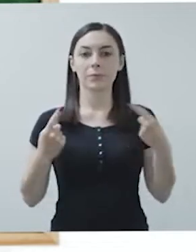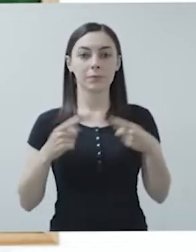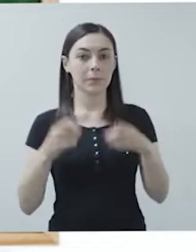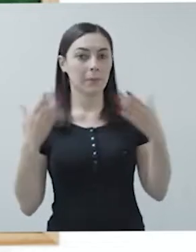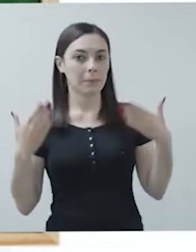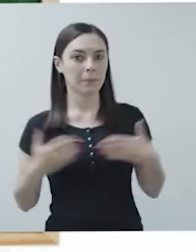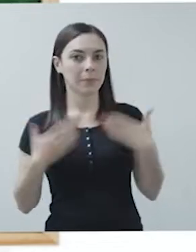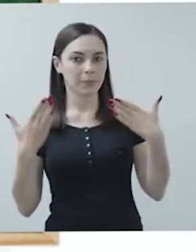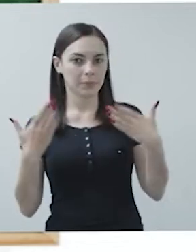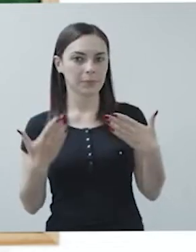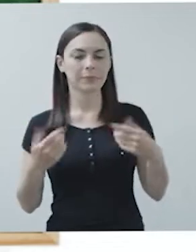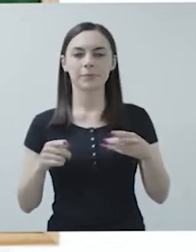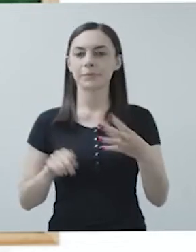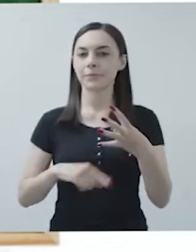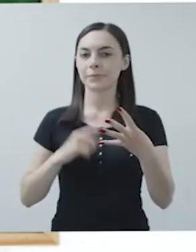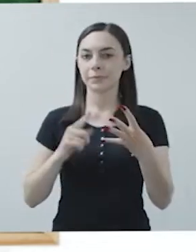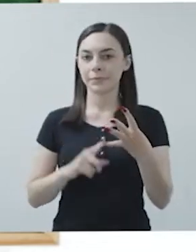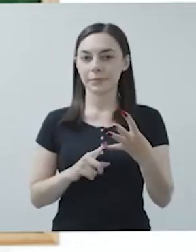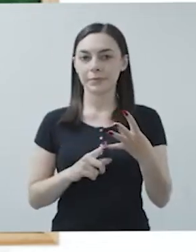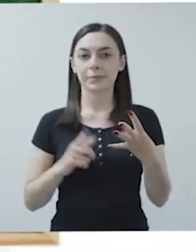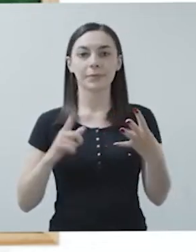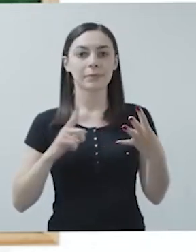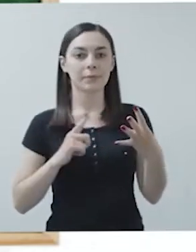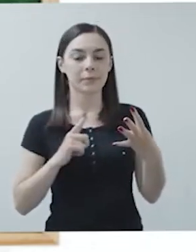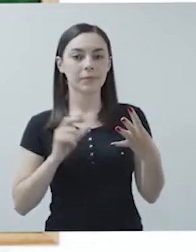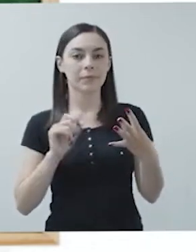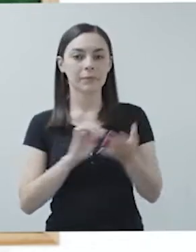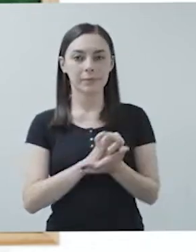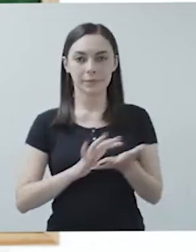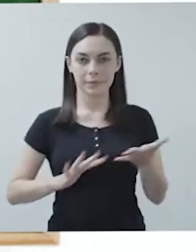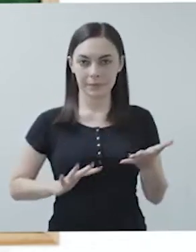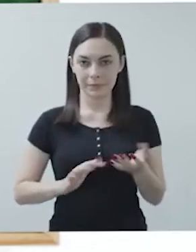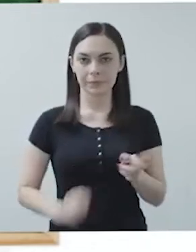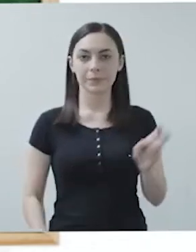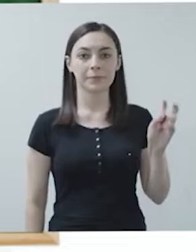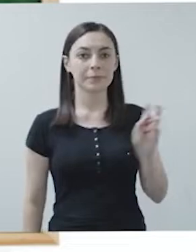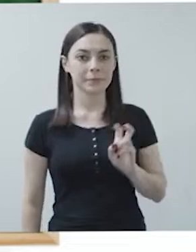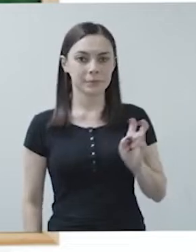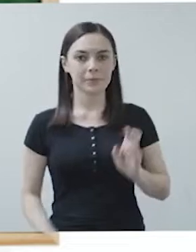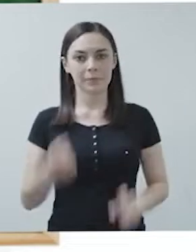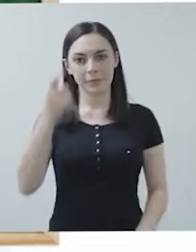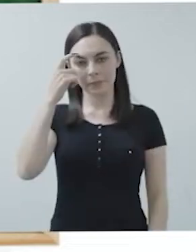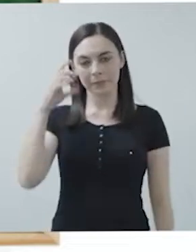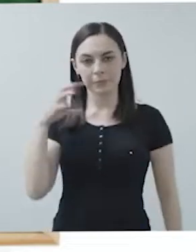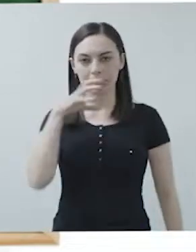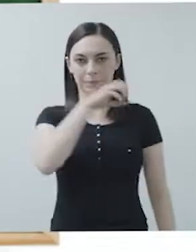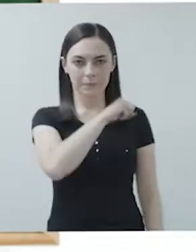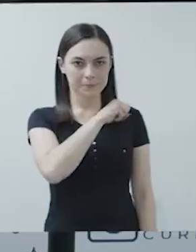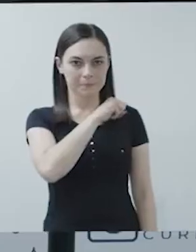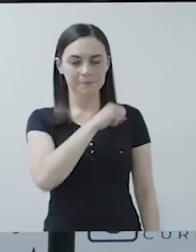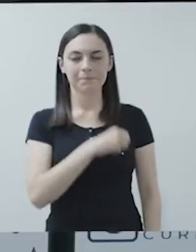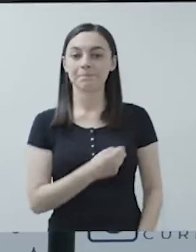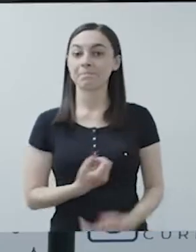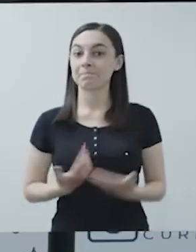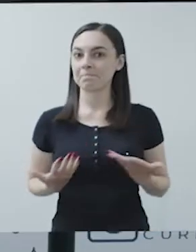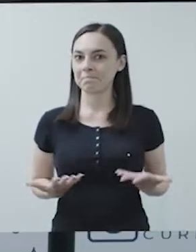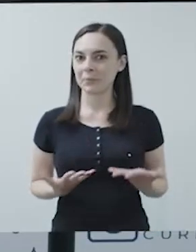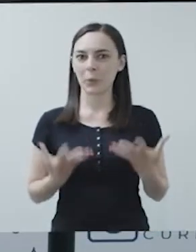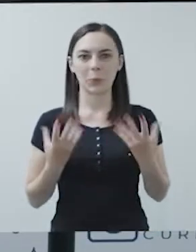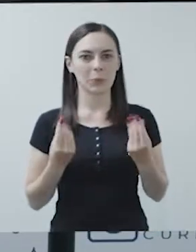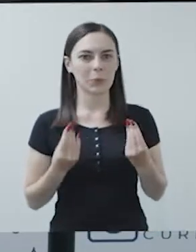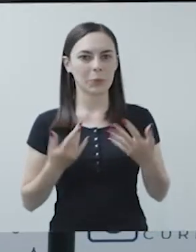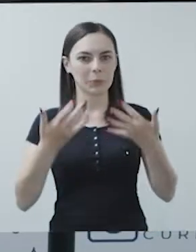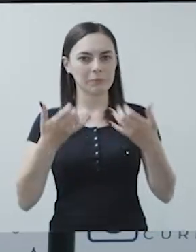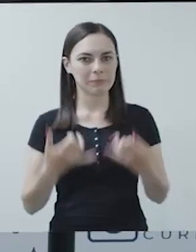relâmpago, também teremos hoje, e teremos uma atividade e o nosso pense rápido. Quanta coisa,